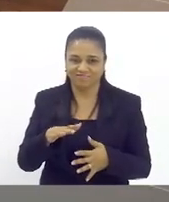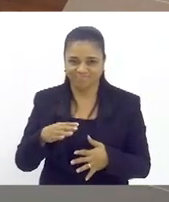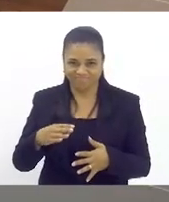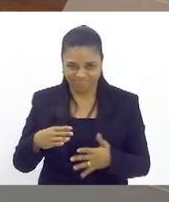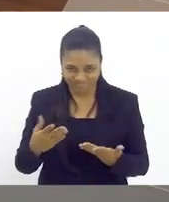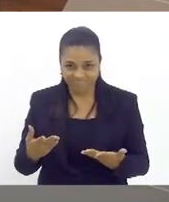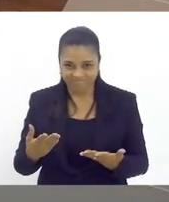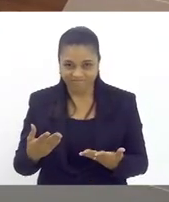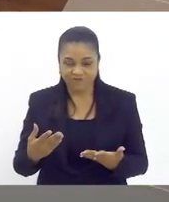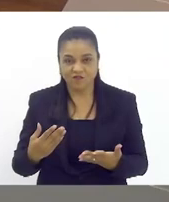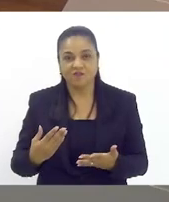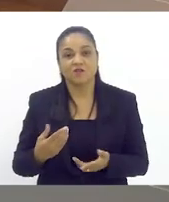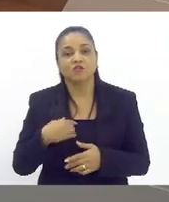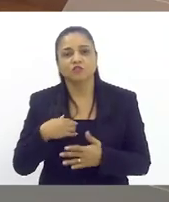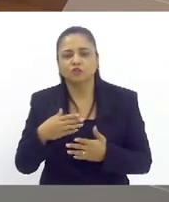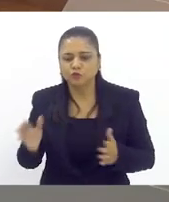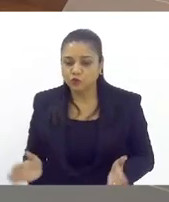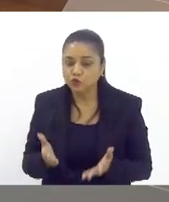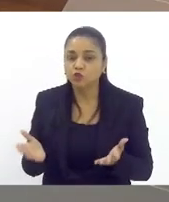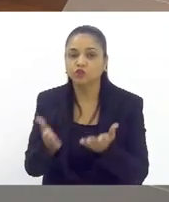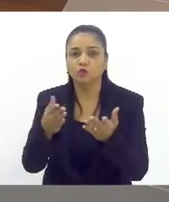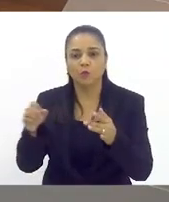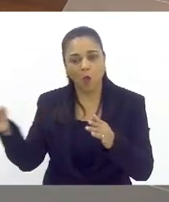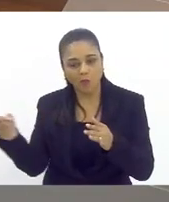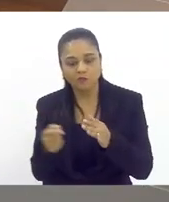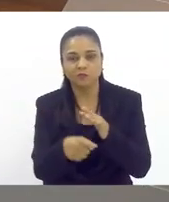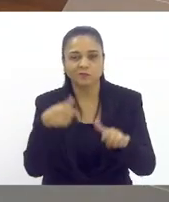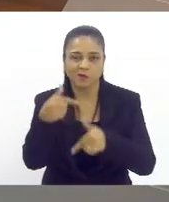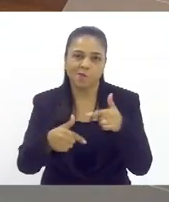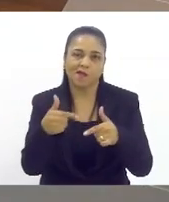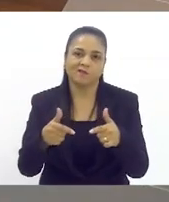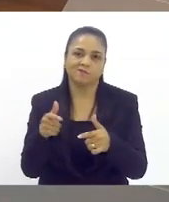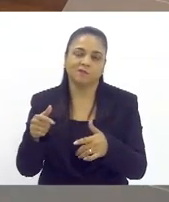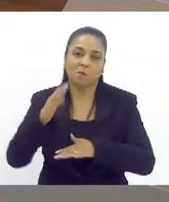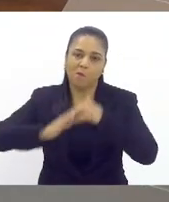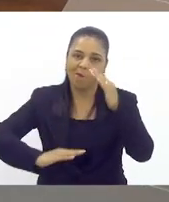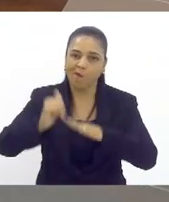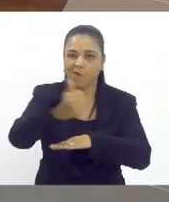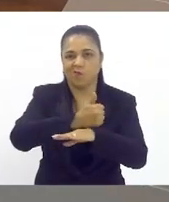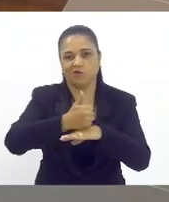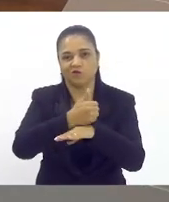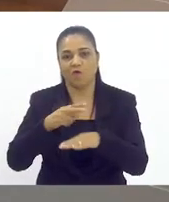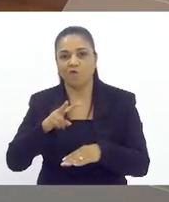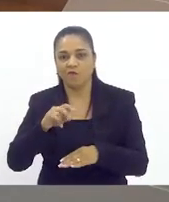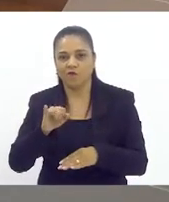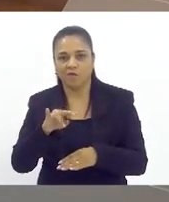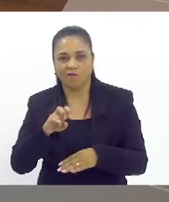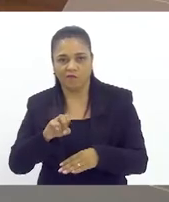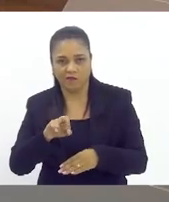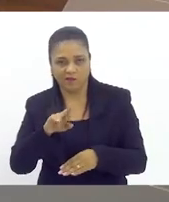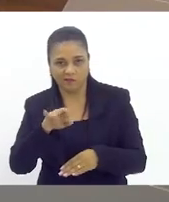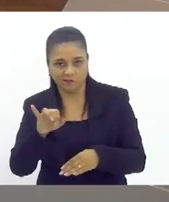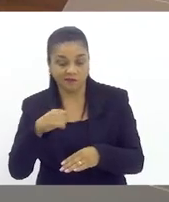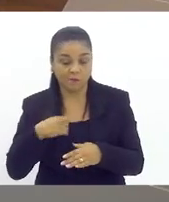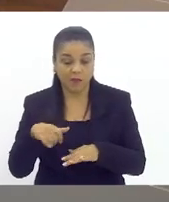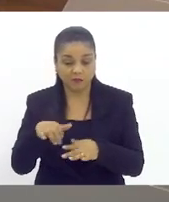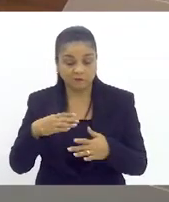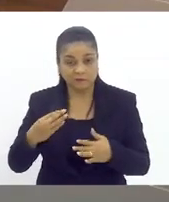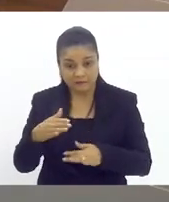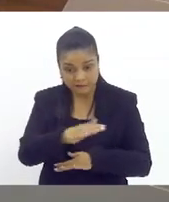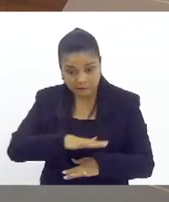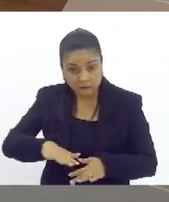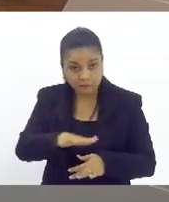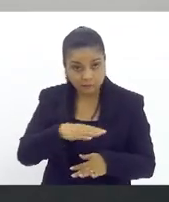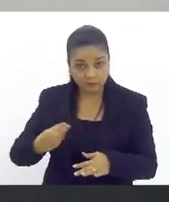questão do estímulo de emprego aos nossos vivenistas mas do ponto de vista exclusivamente ambiental é